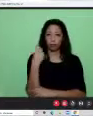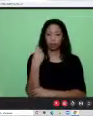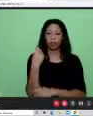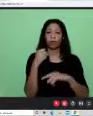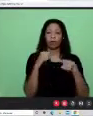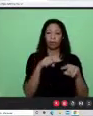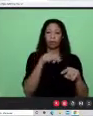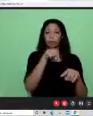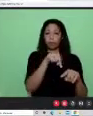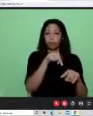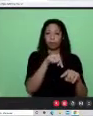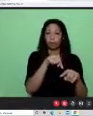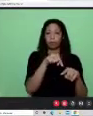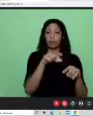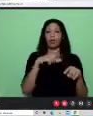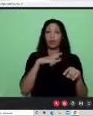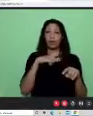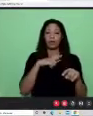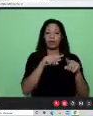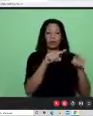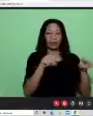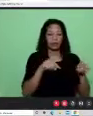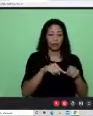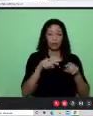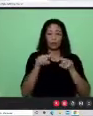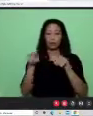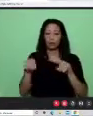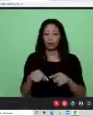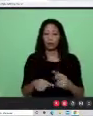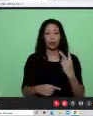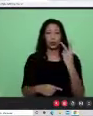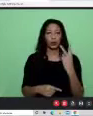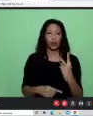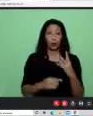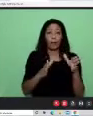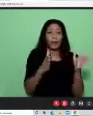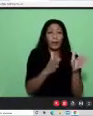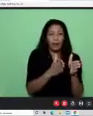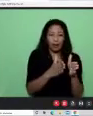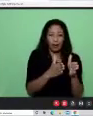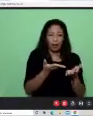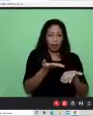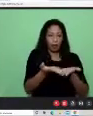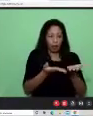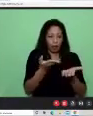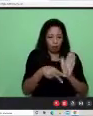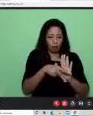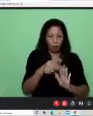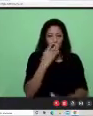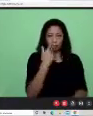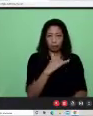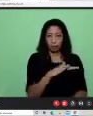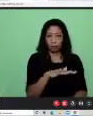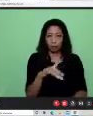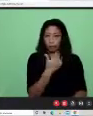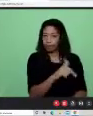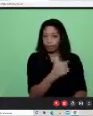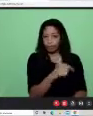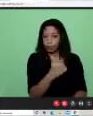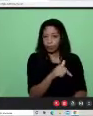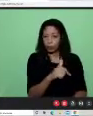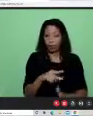funcionando hoje em duas pequenas salas, não está tendo atendimento para as crianças, né, que era antigamente funcionava